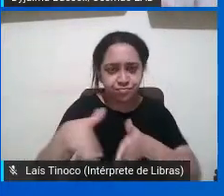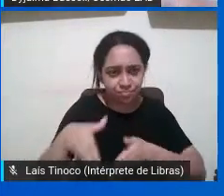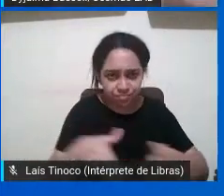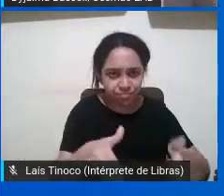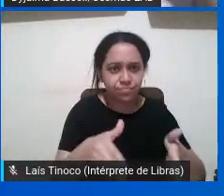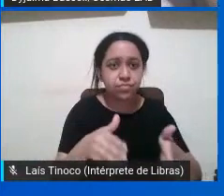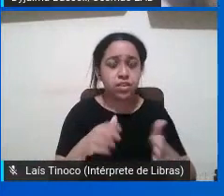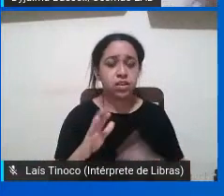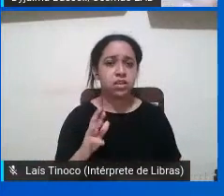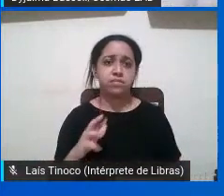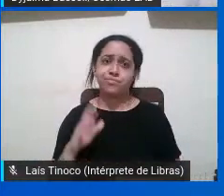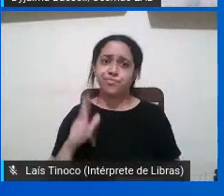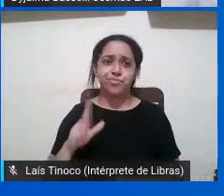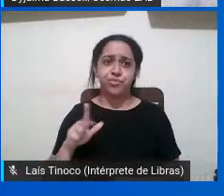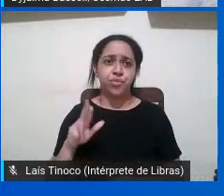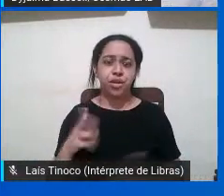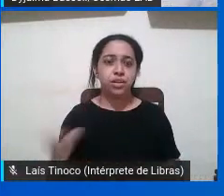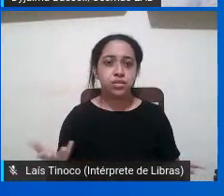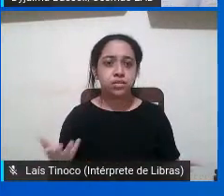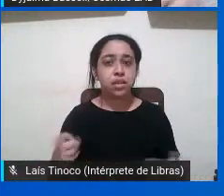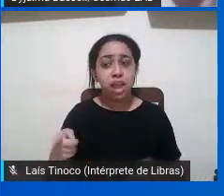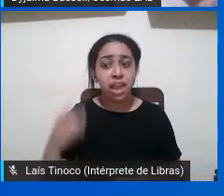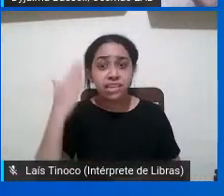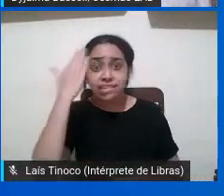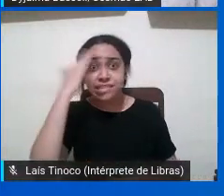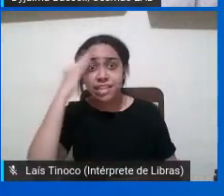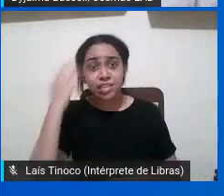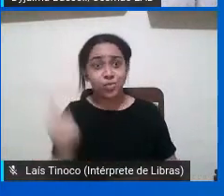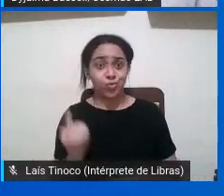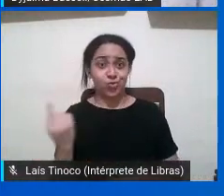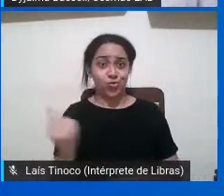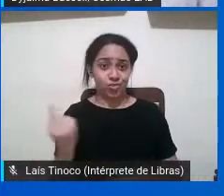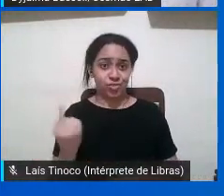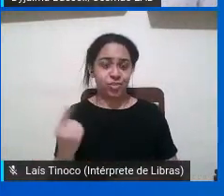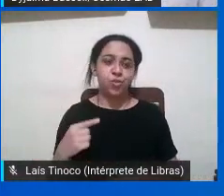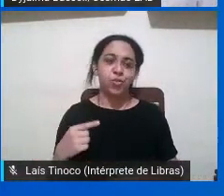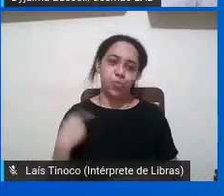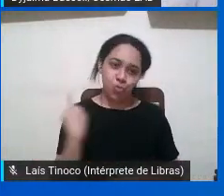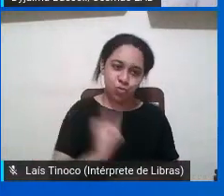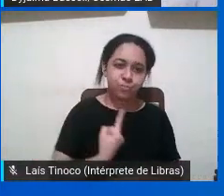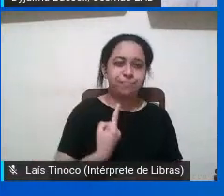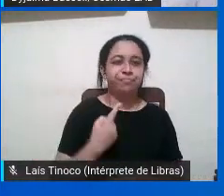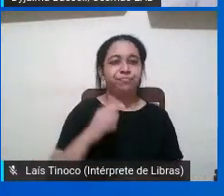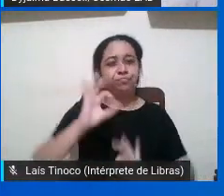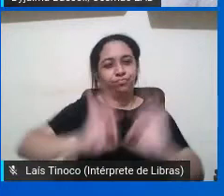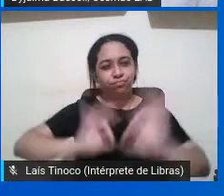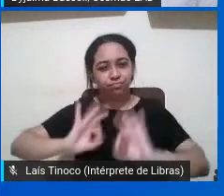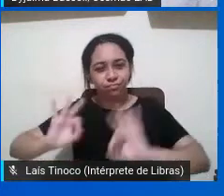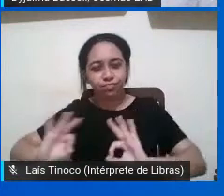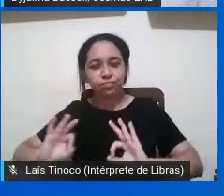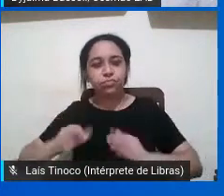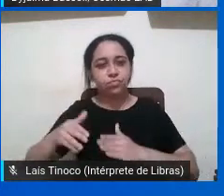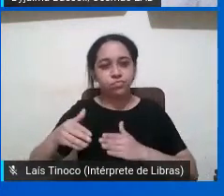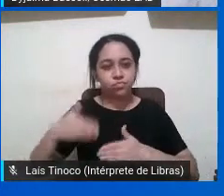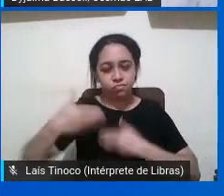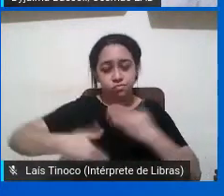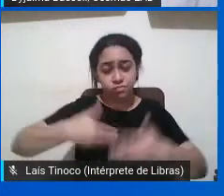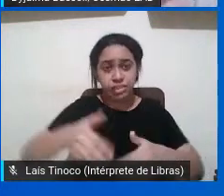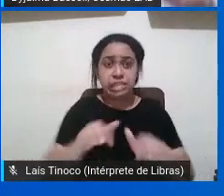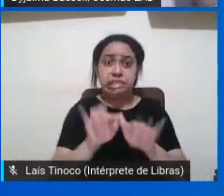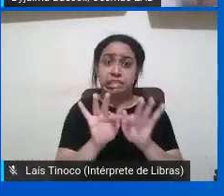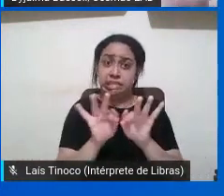fazer isso sem que ele compreenda o processo então Nós criamos um processo bastante simplificado mas altamente